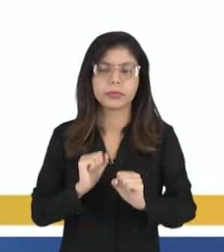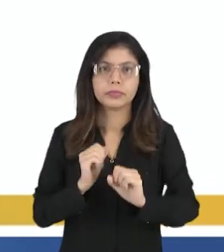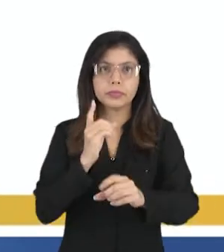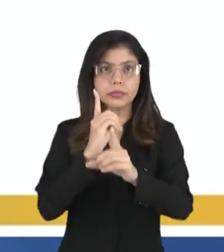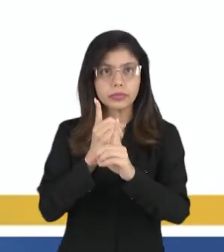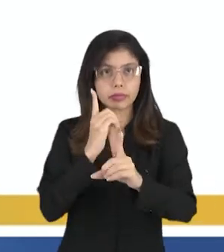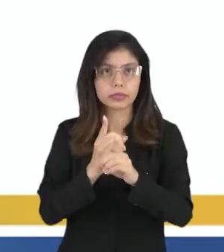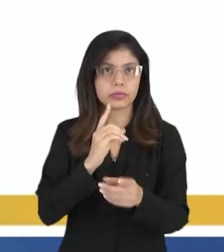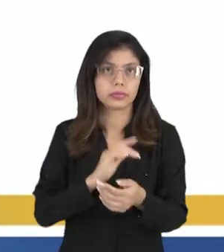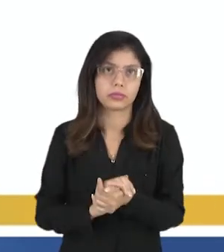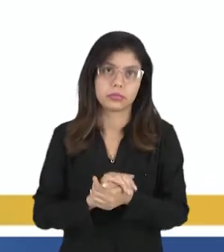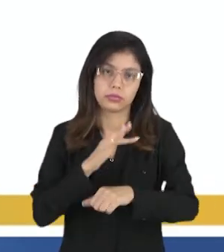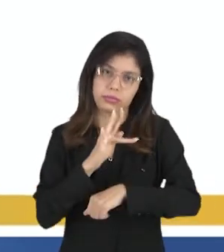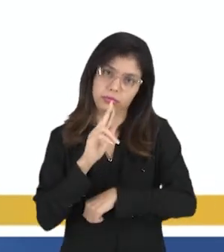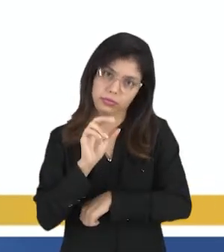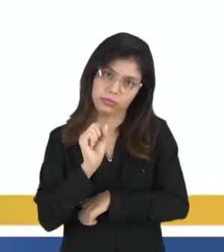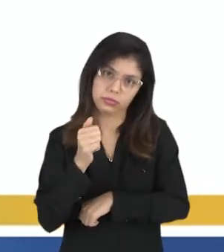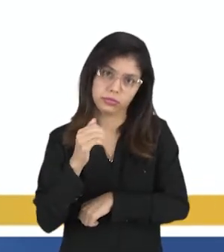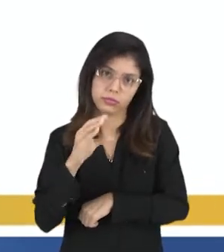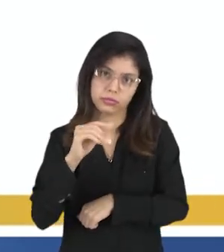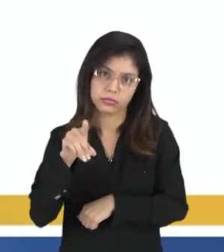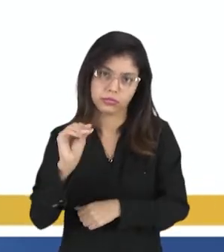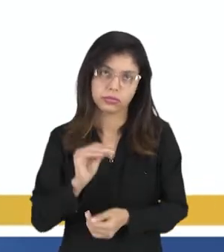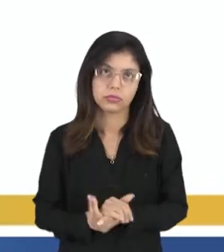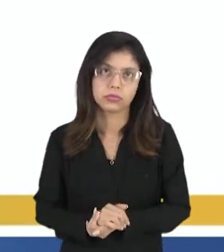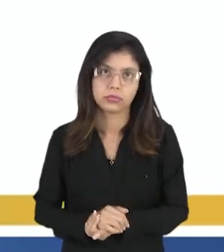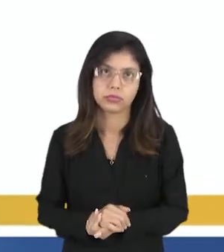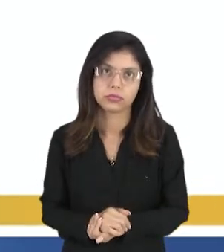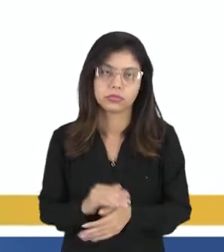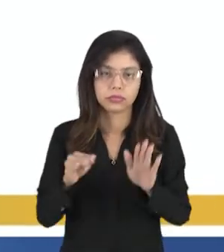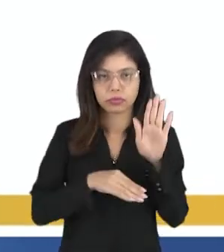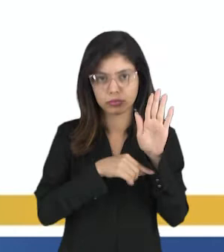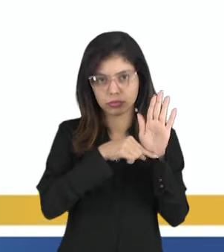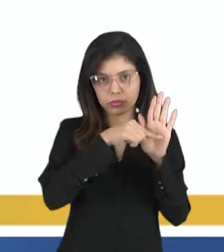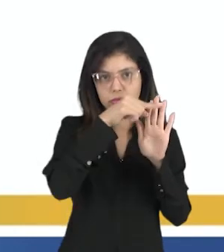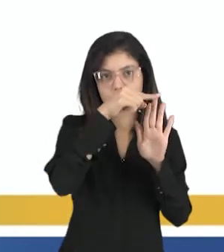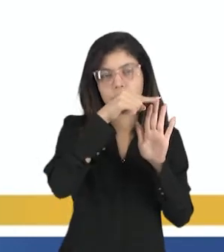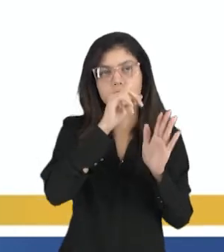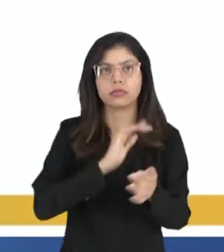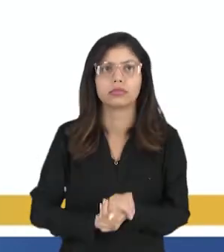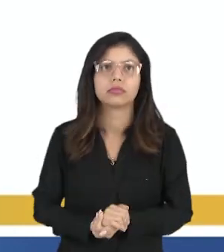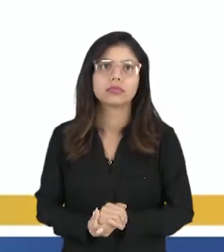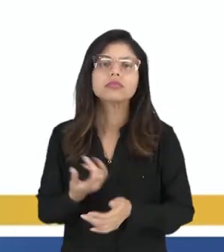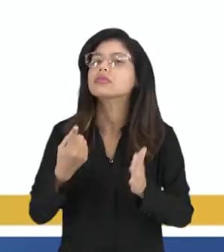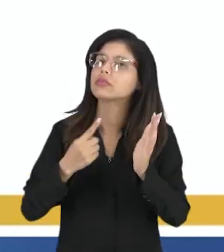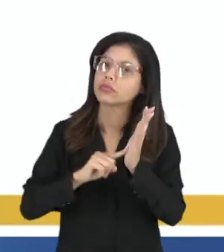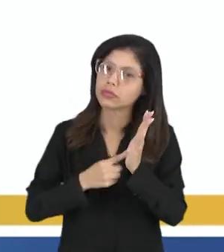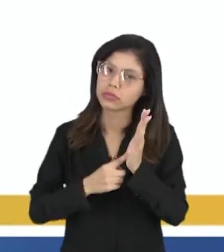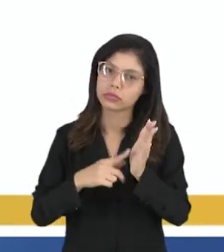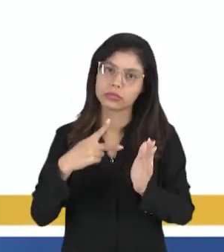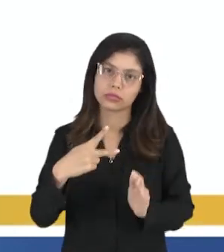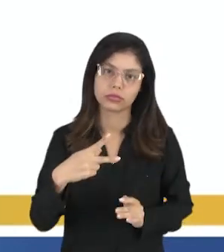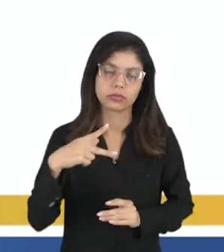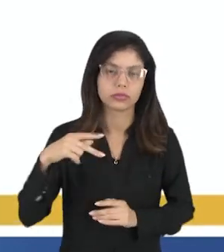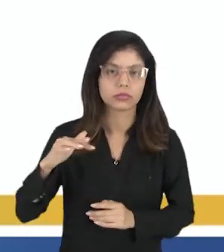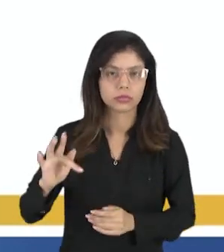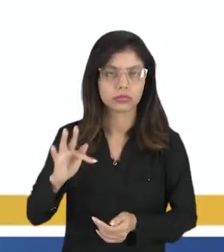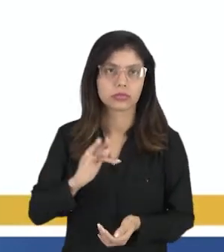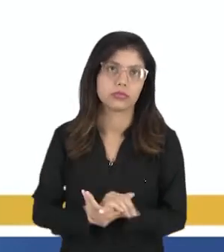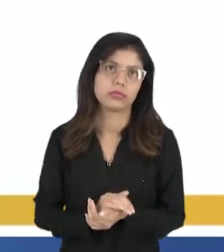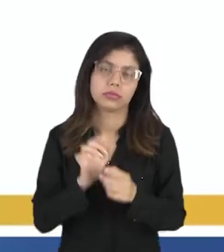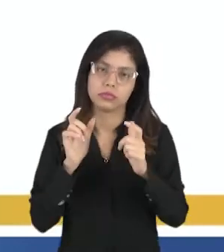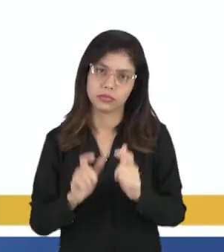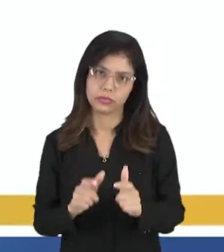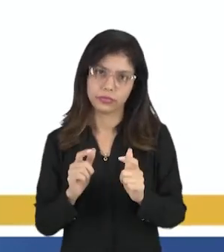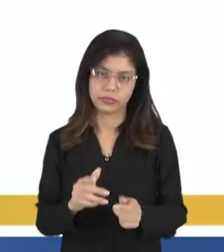aqui, ó, a fusão. Então, aqui é a temperatura, né? O ponto de fusão é essa temperatura